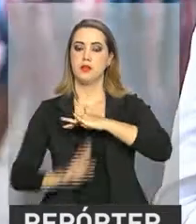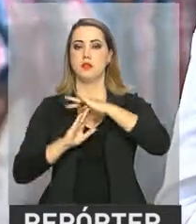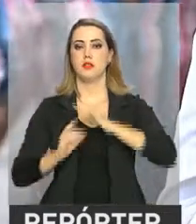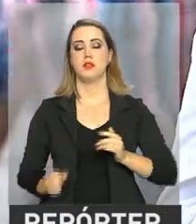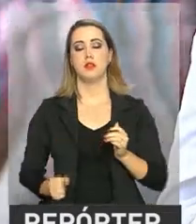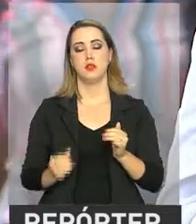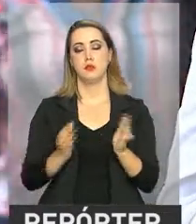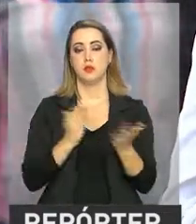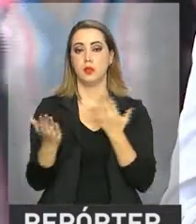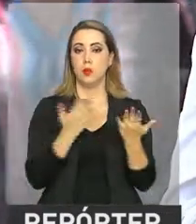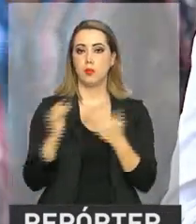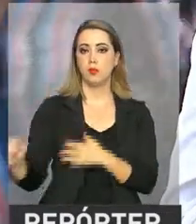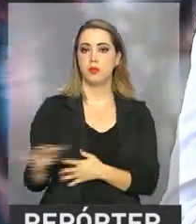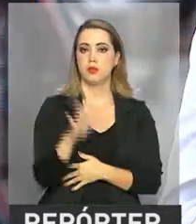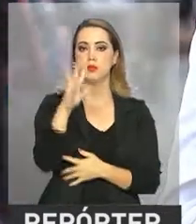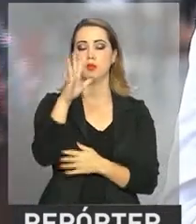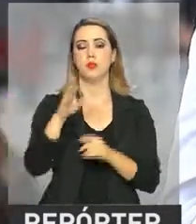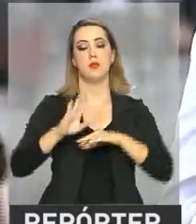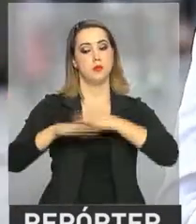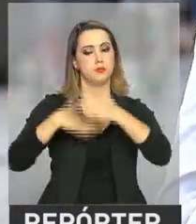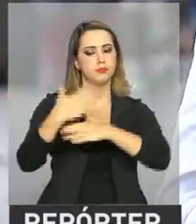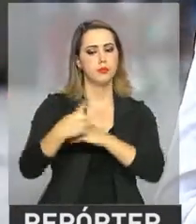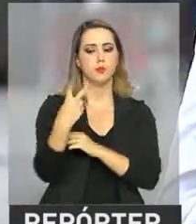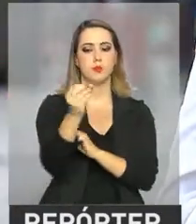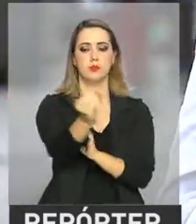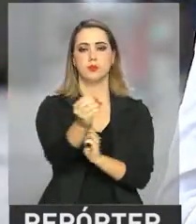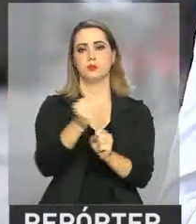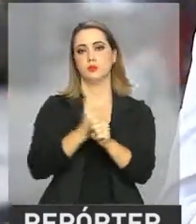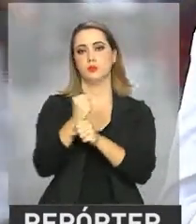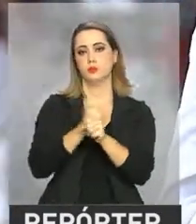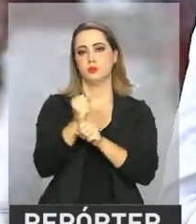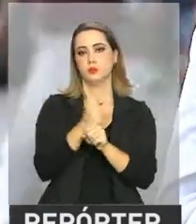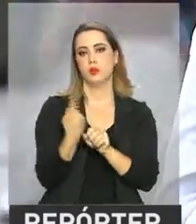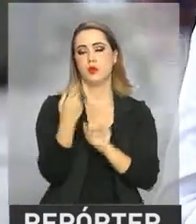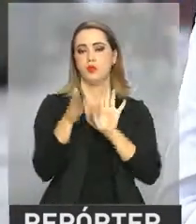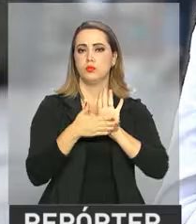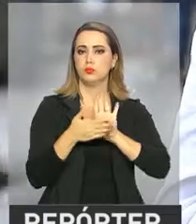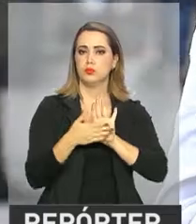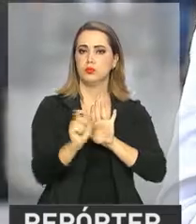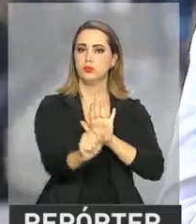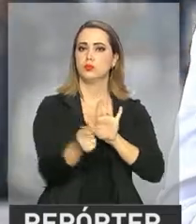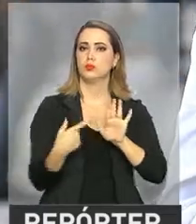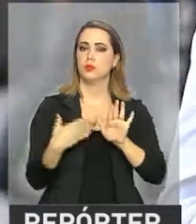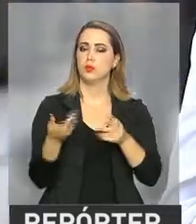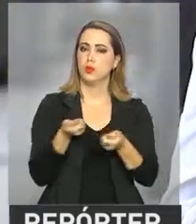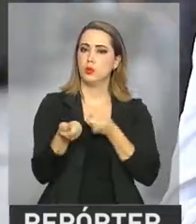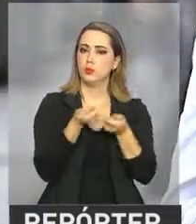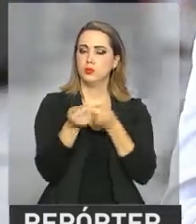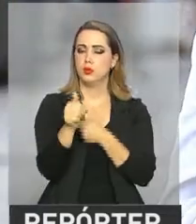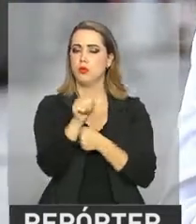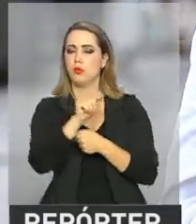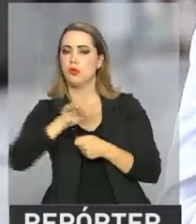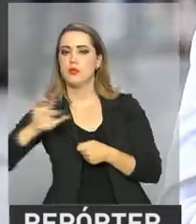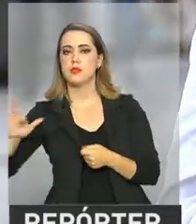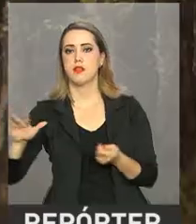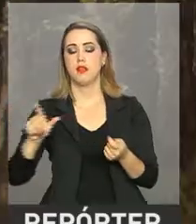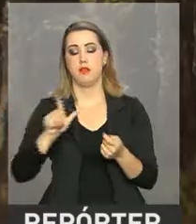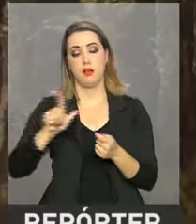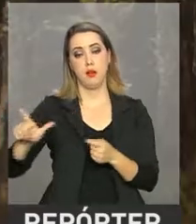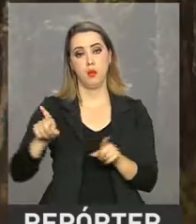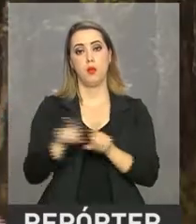20 anos ela é uma das medidas do ajuste fiscal proposto para retomar o crescimento da economia do país